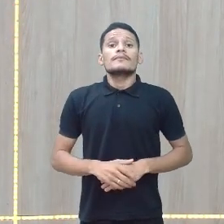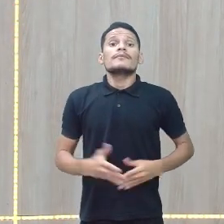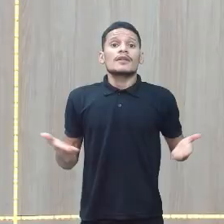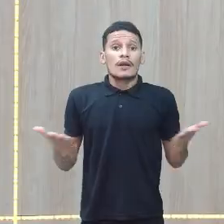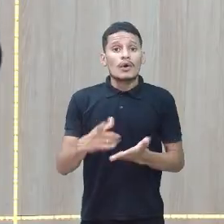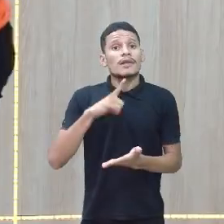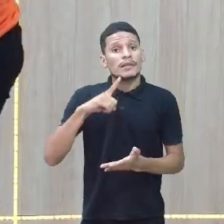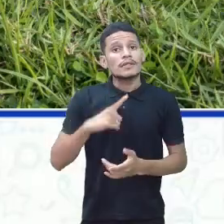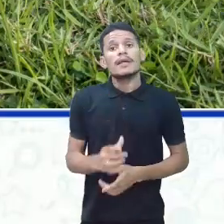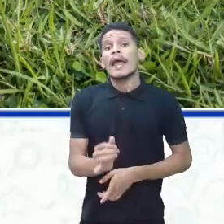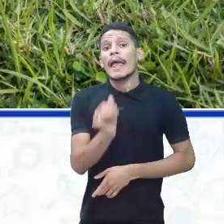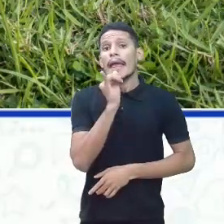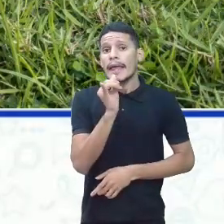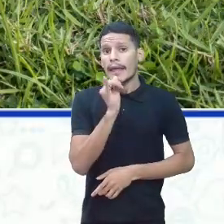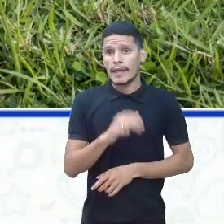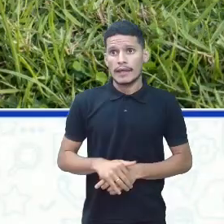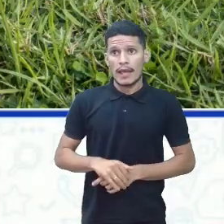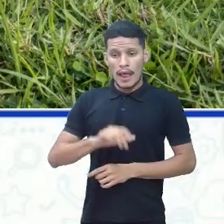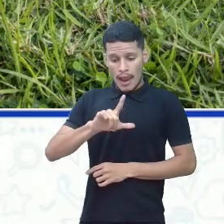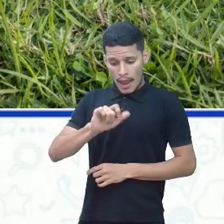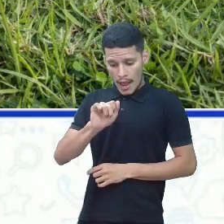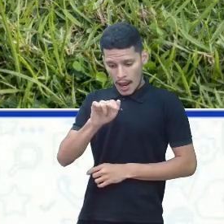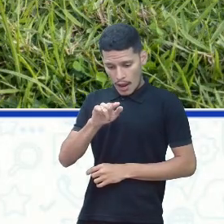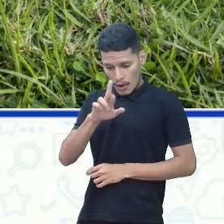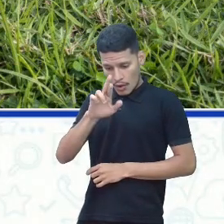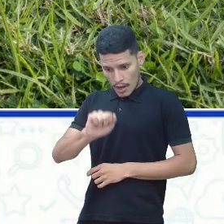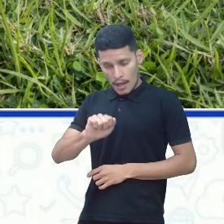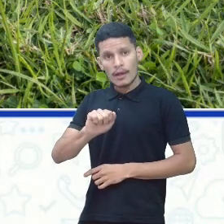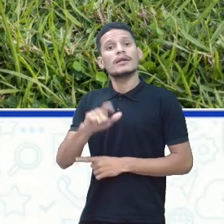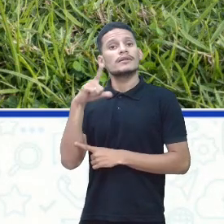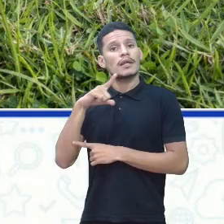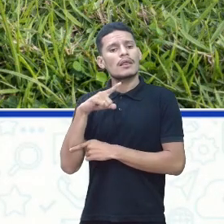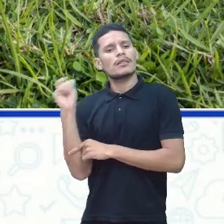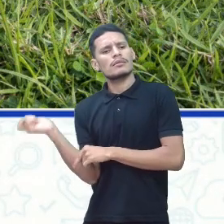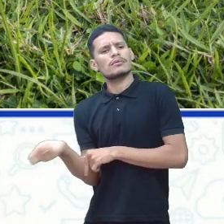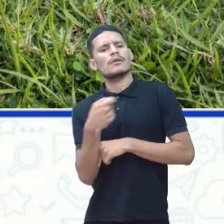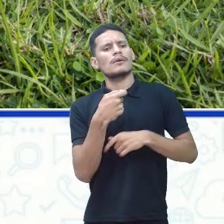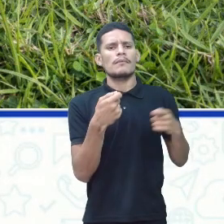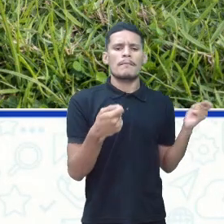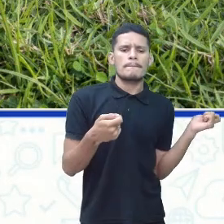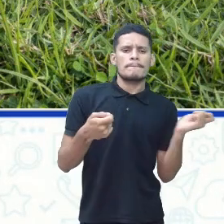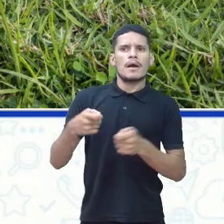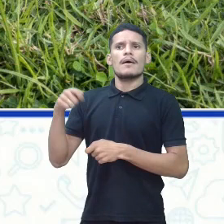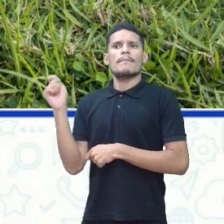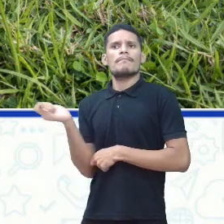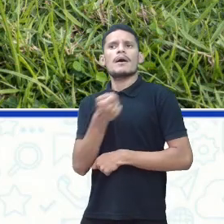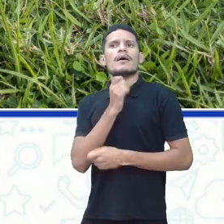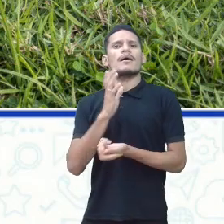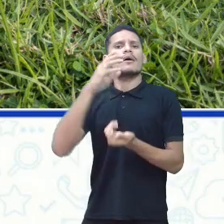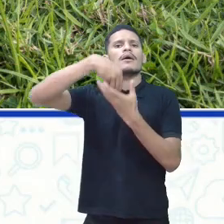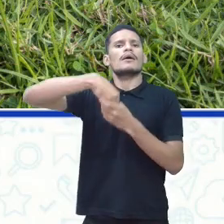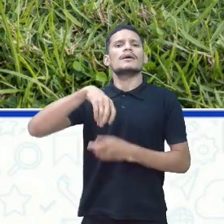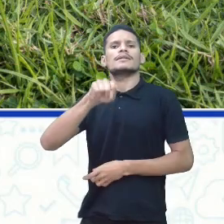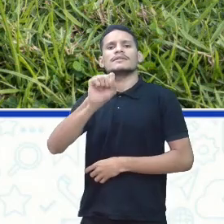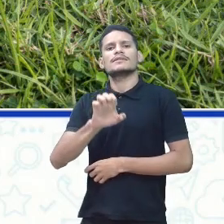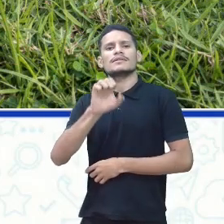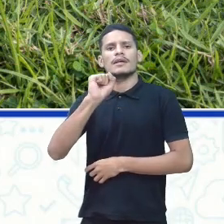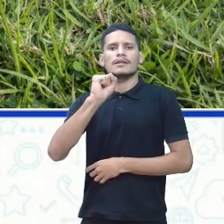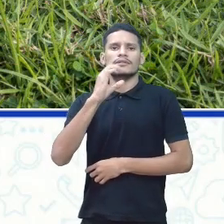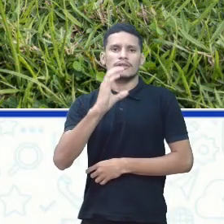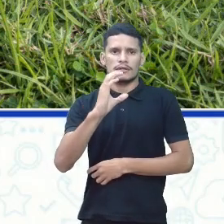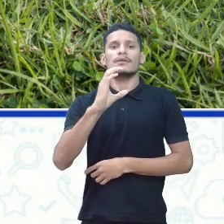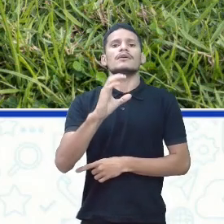este exemplo. Laura joga tênis no SESC. Vocês